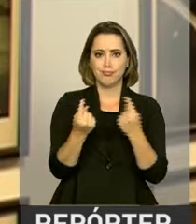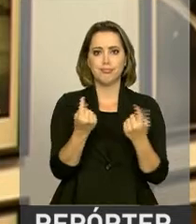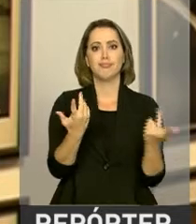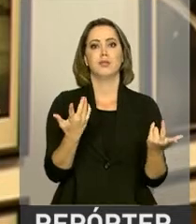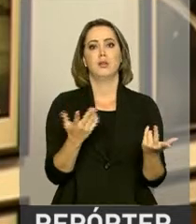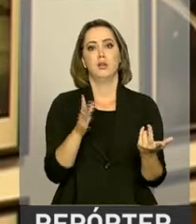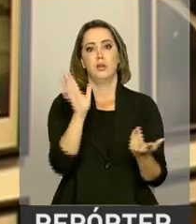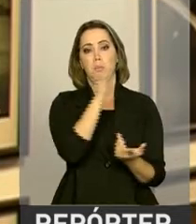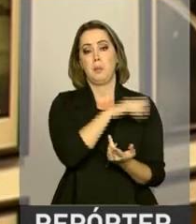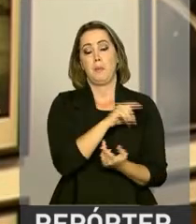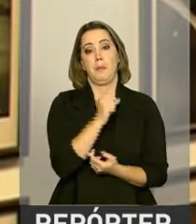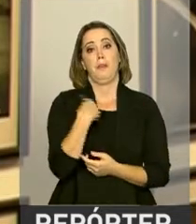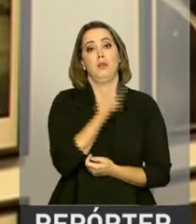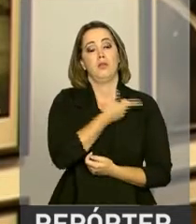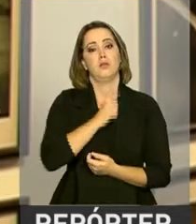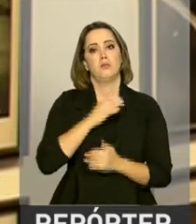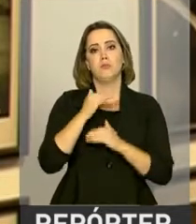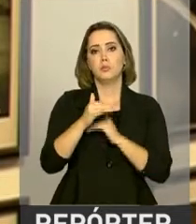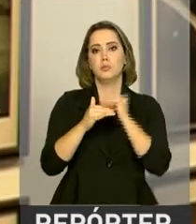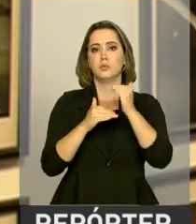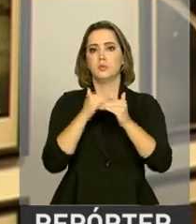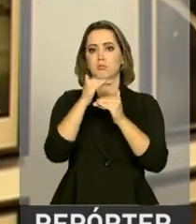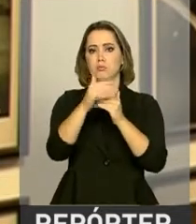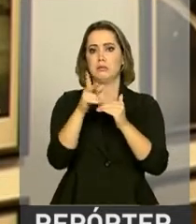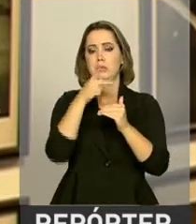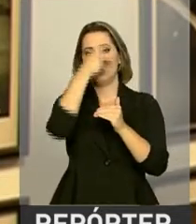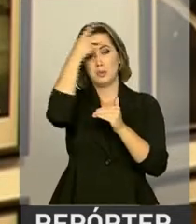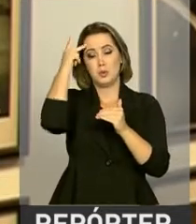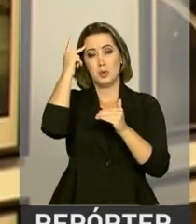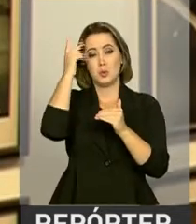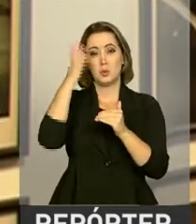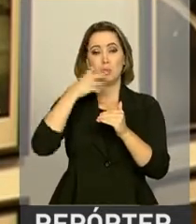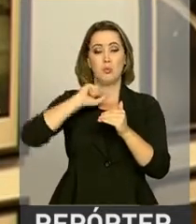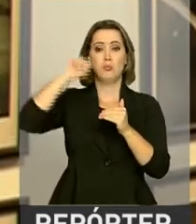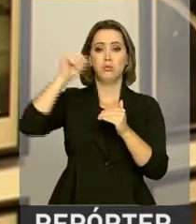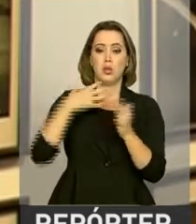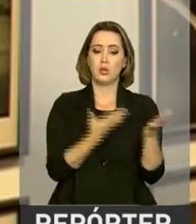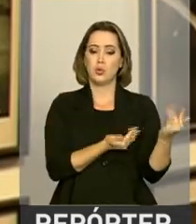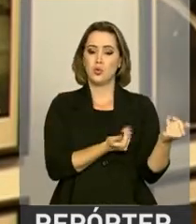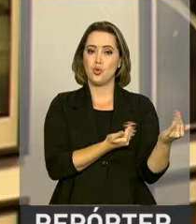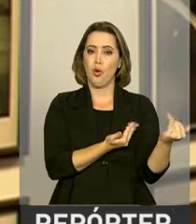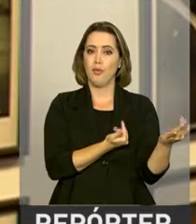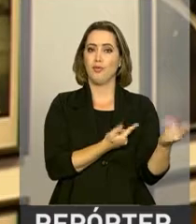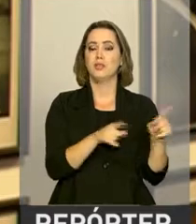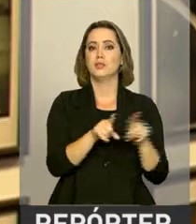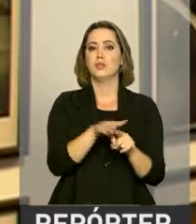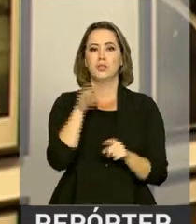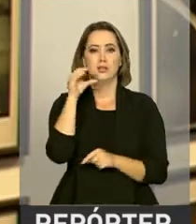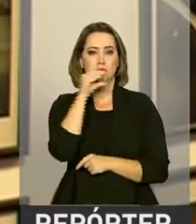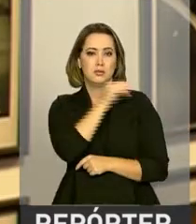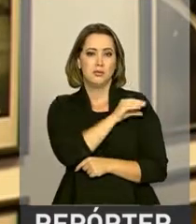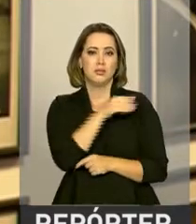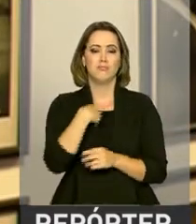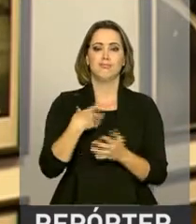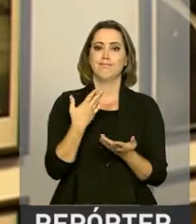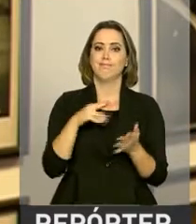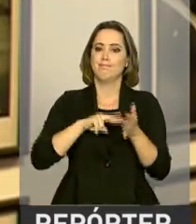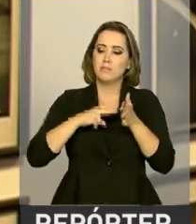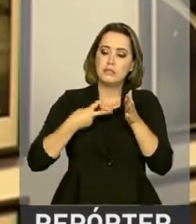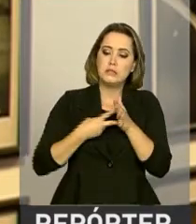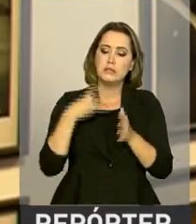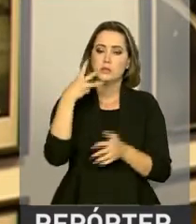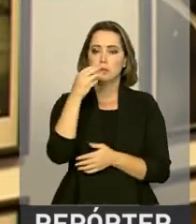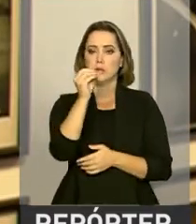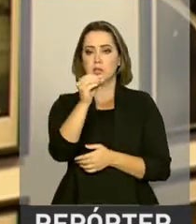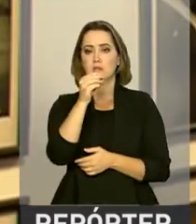um número crescente de suicídios entre jovens e adolescentes que representam 30% do